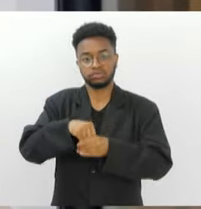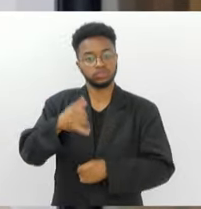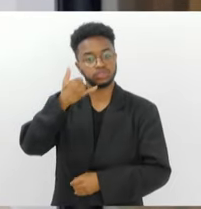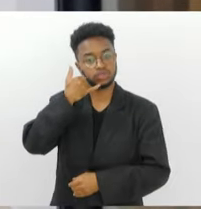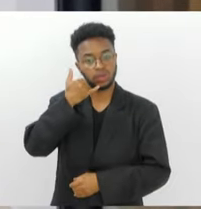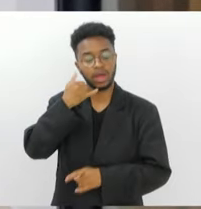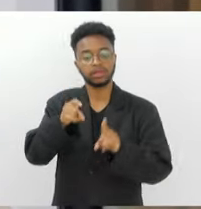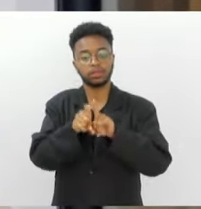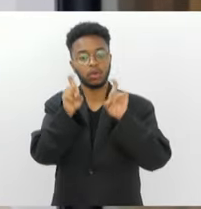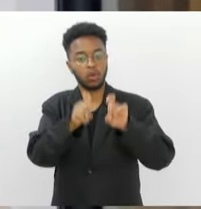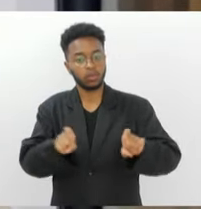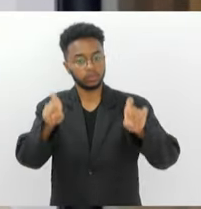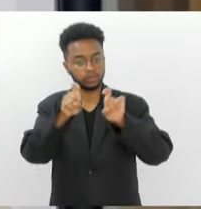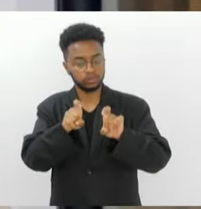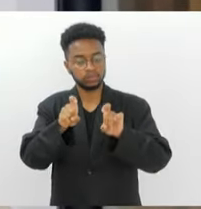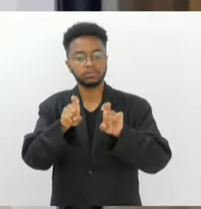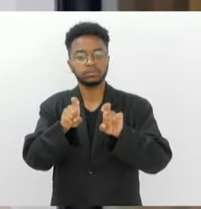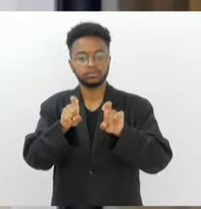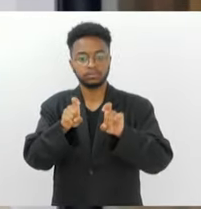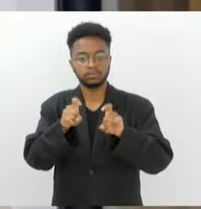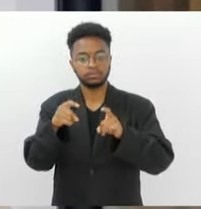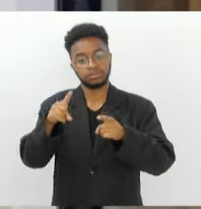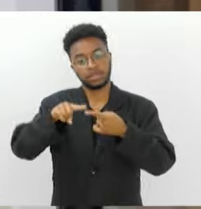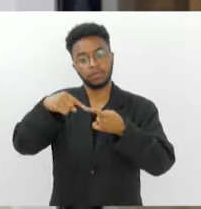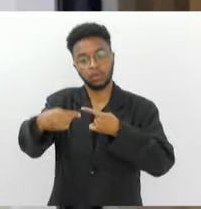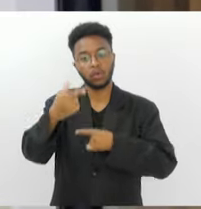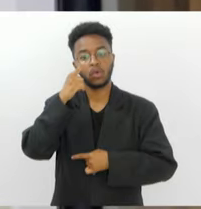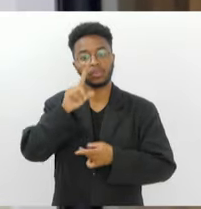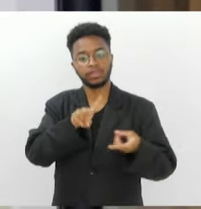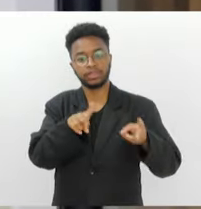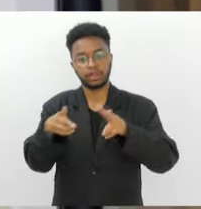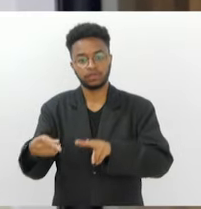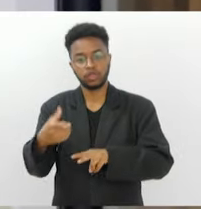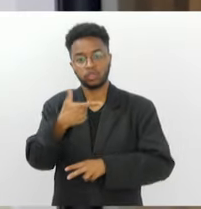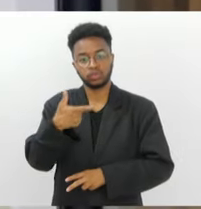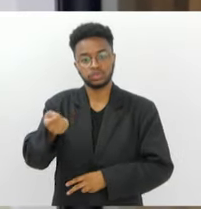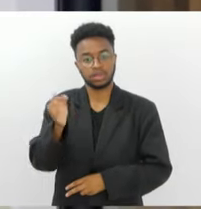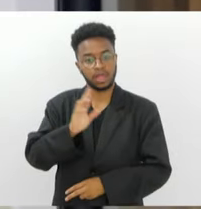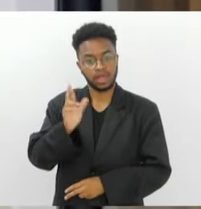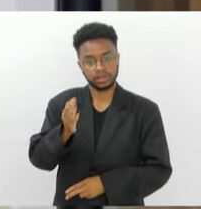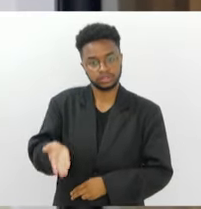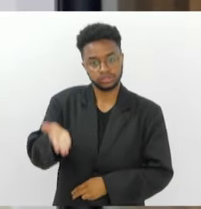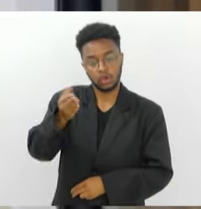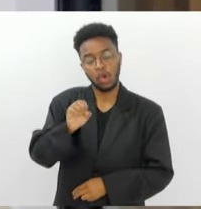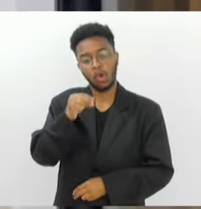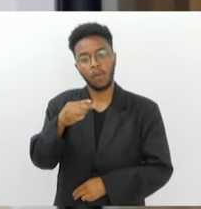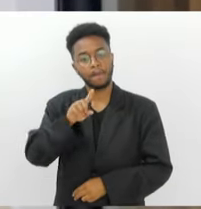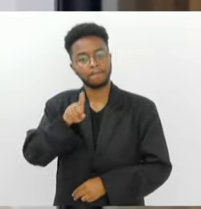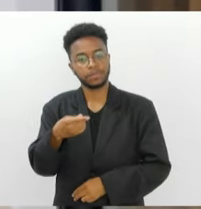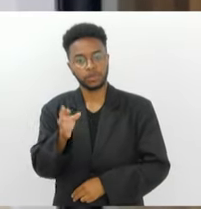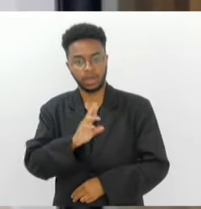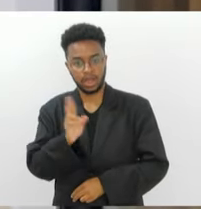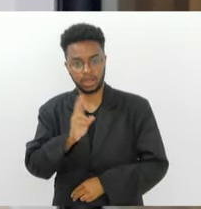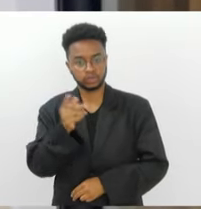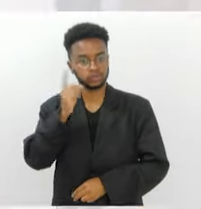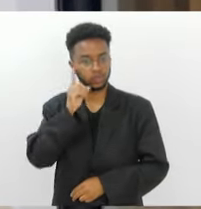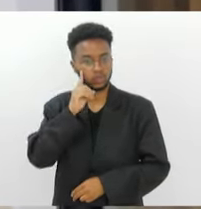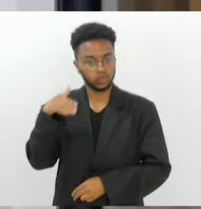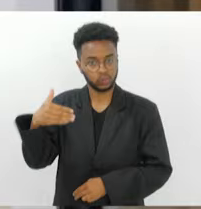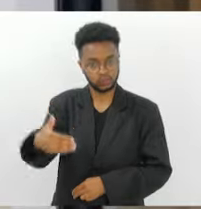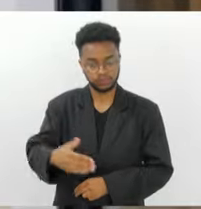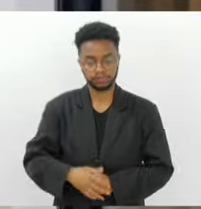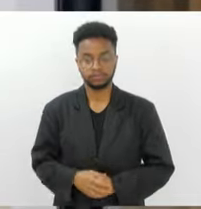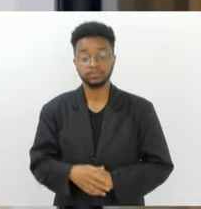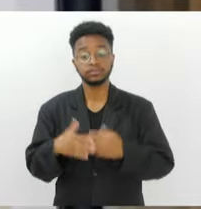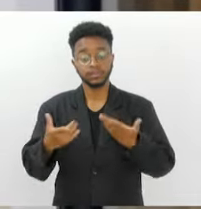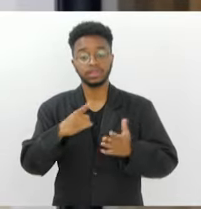o computador para que sejam possíveis transferências acima de R$ 200 por Pix ou R$ 1.000 de limite diário. E aí você